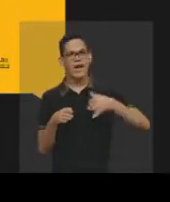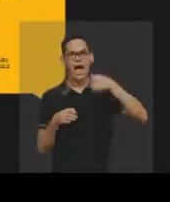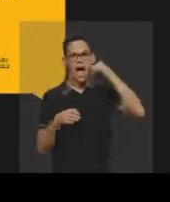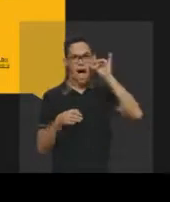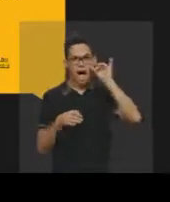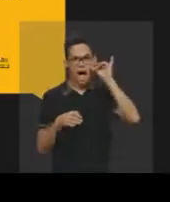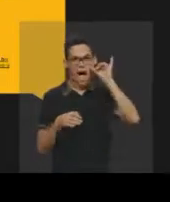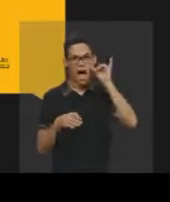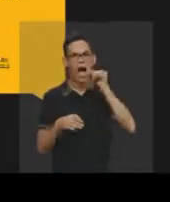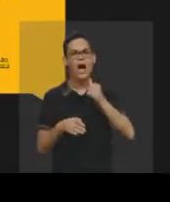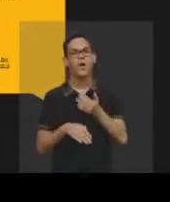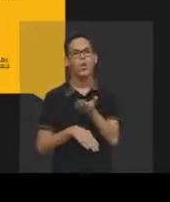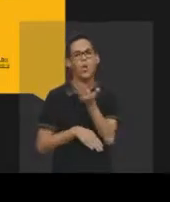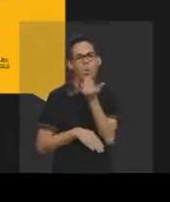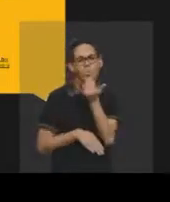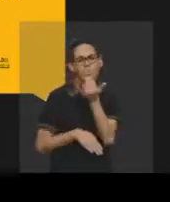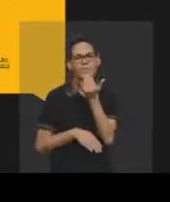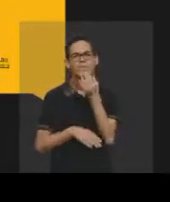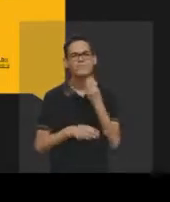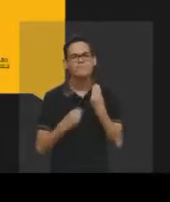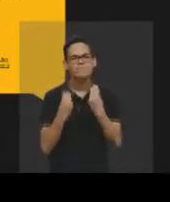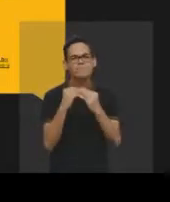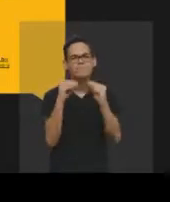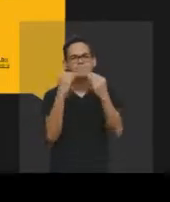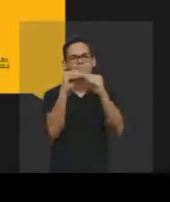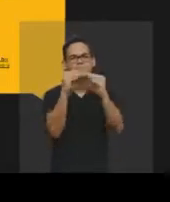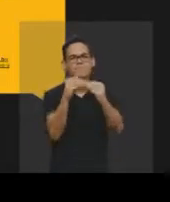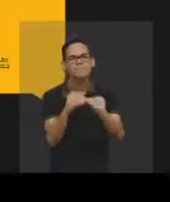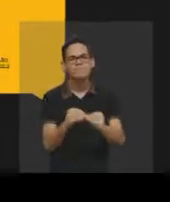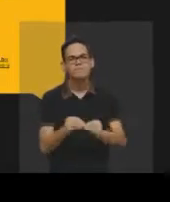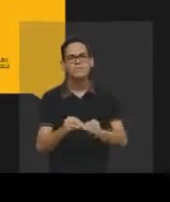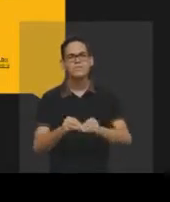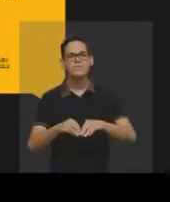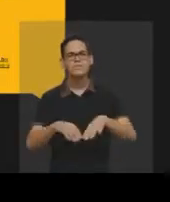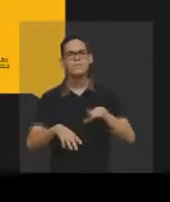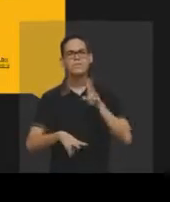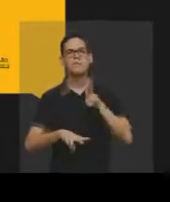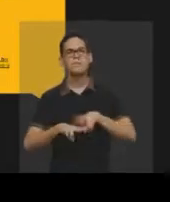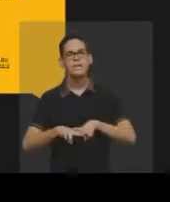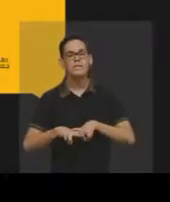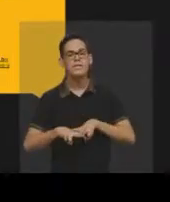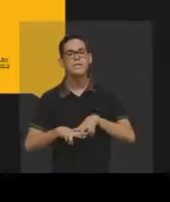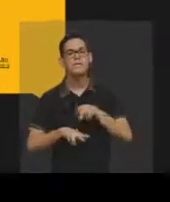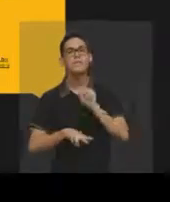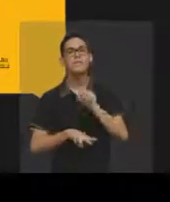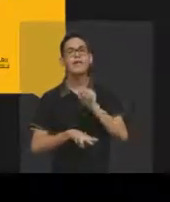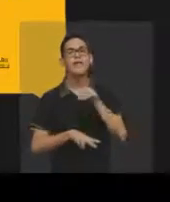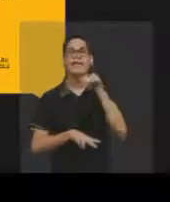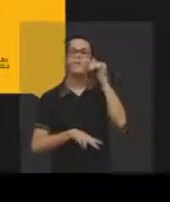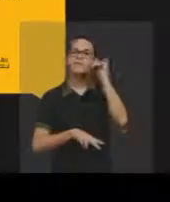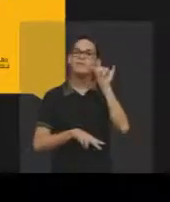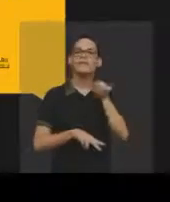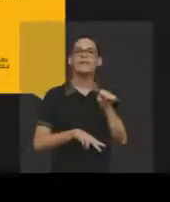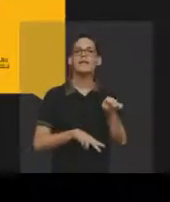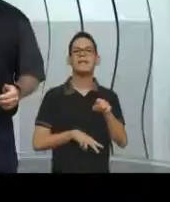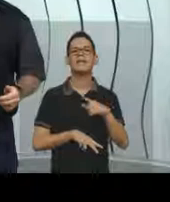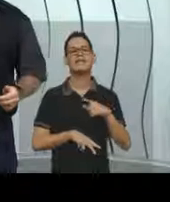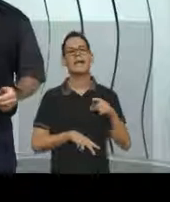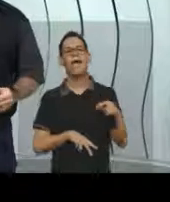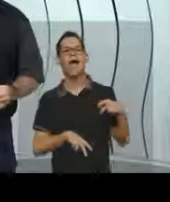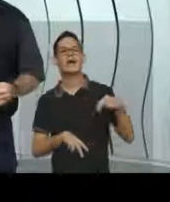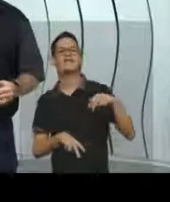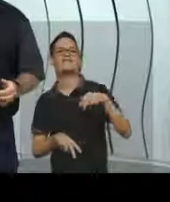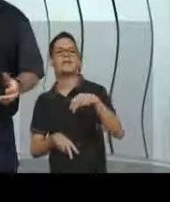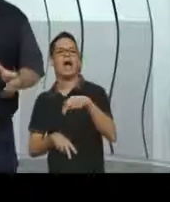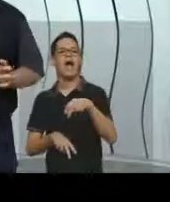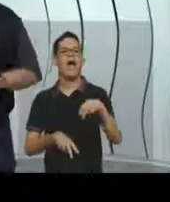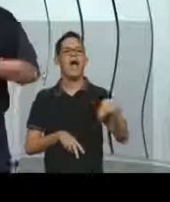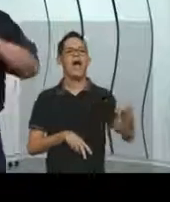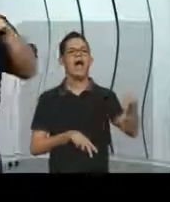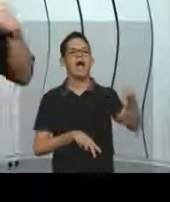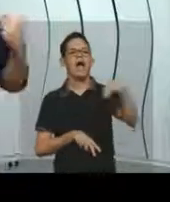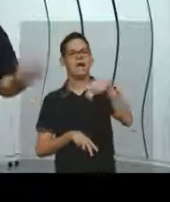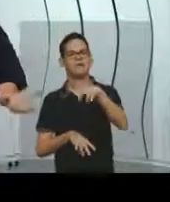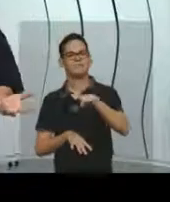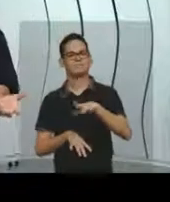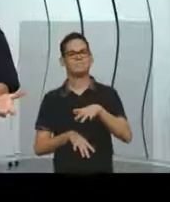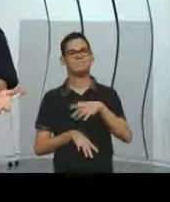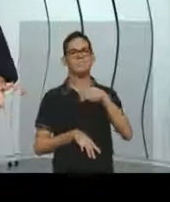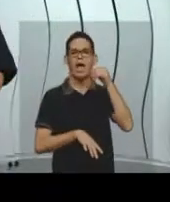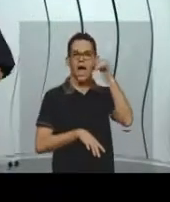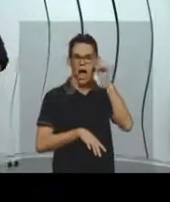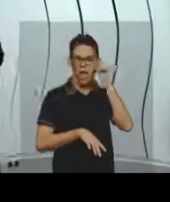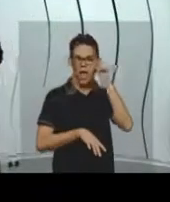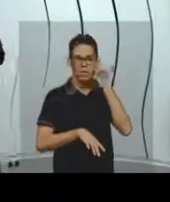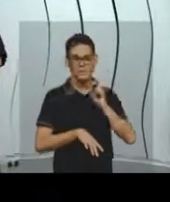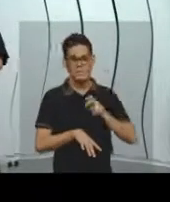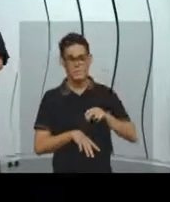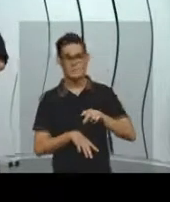gado rações, suplementos, e confinando você evita que ele tenha que se deslocar, tenha que pastar. Ele vai gastar